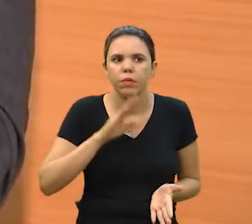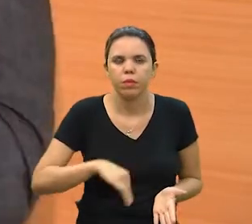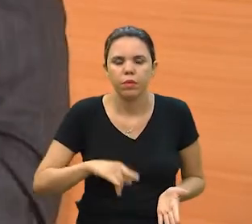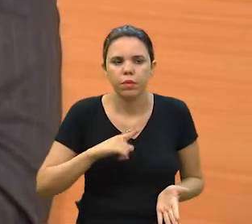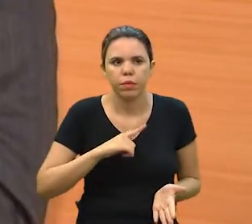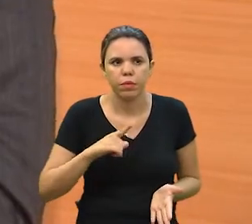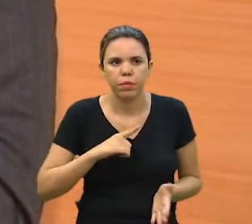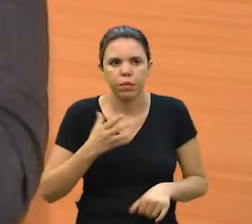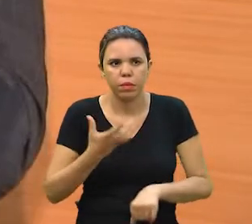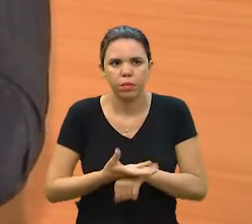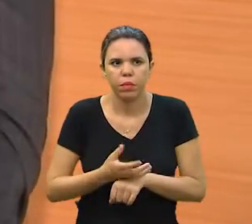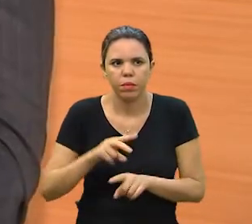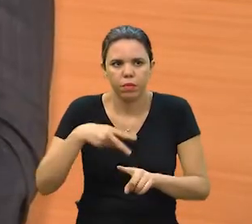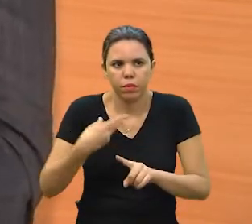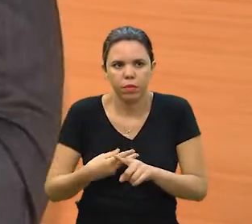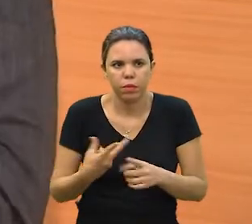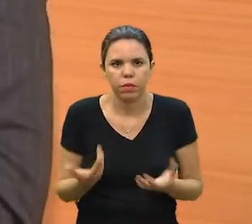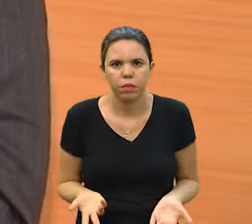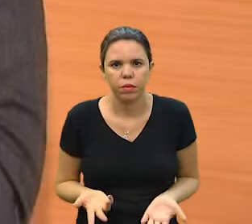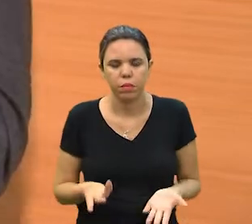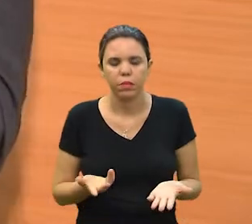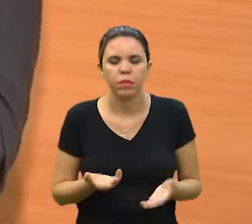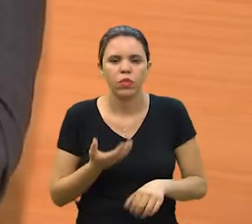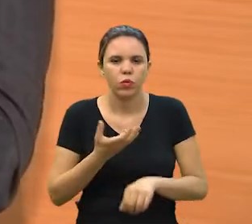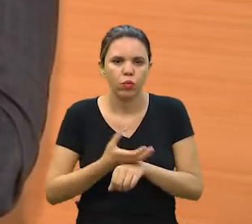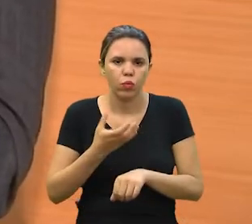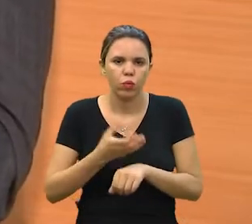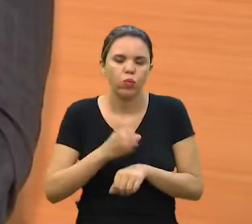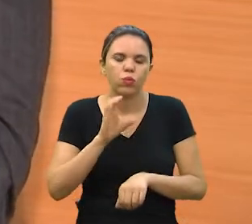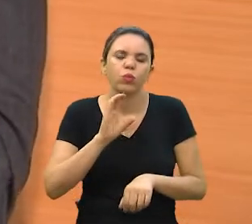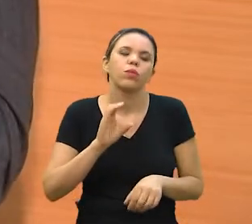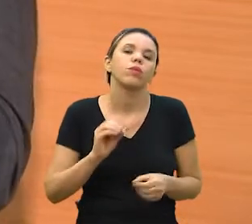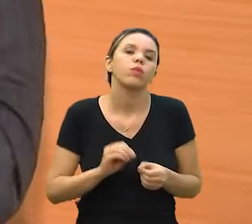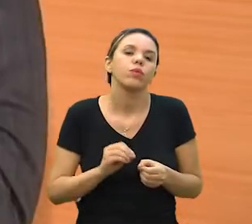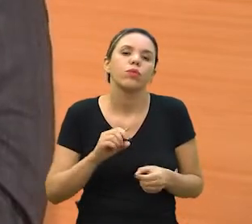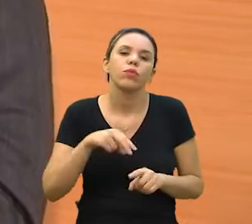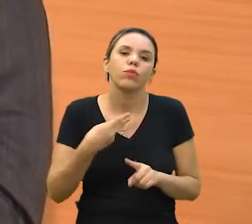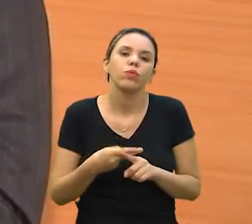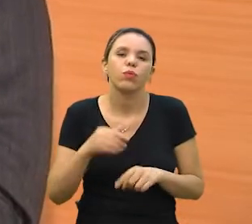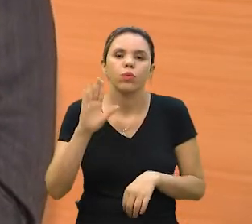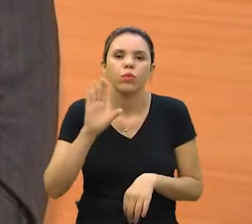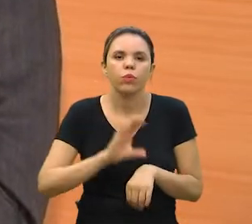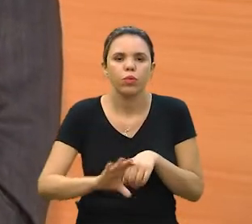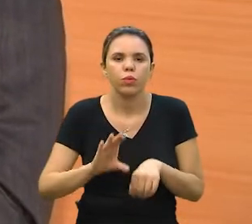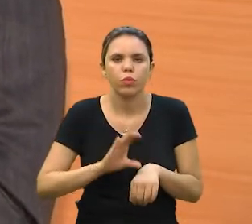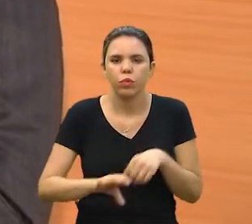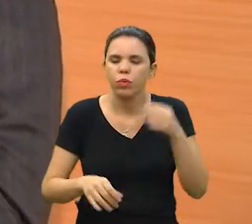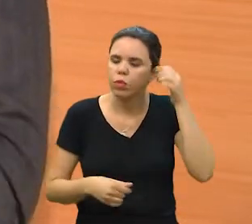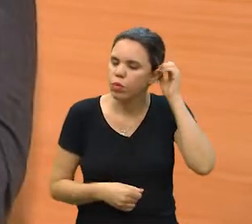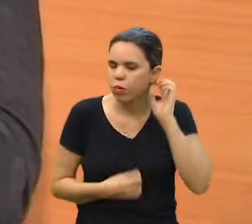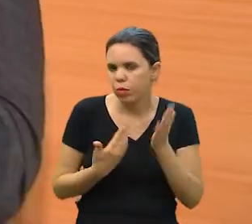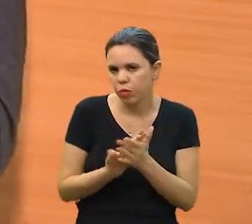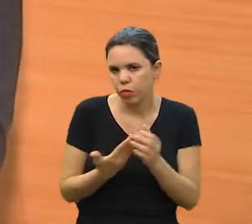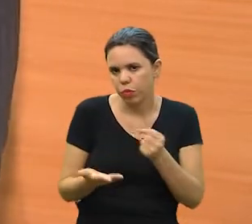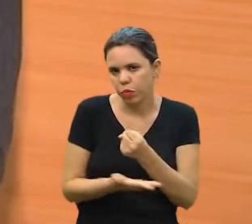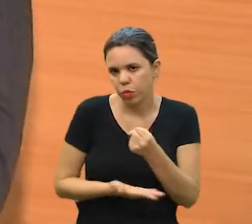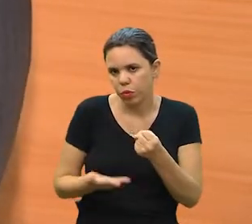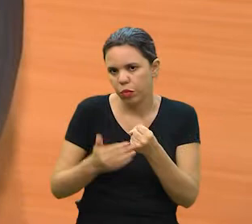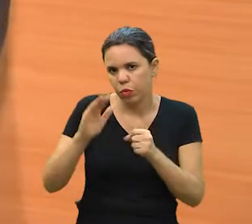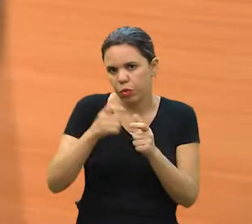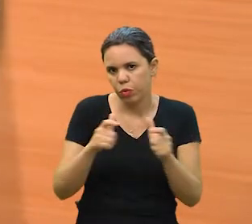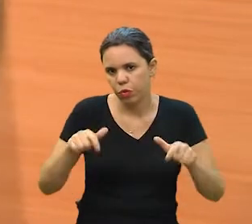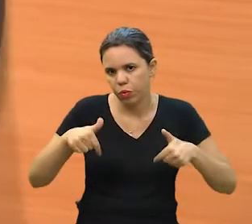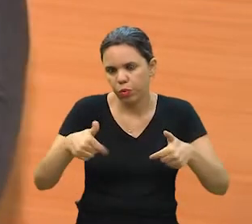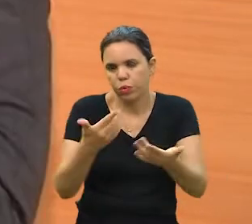tarde vão ter as matérias extracurriculares. E o que seria o extracurricular? O extracurricular é simplesmente você dar uma base um pouco